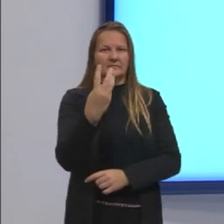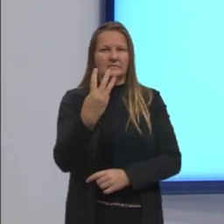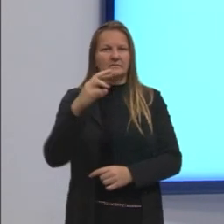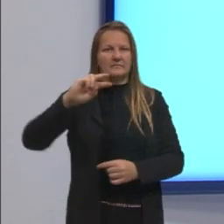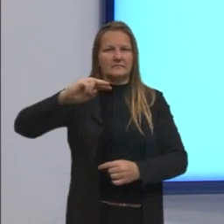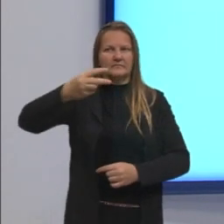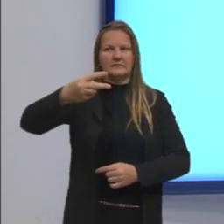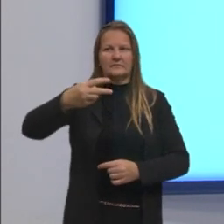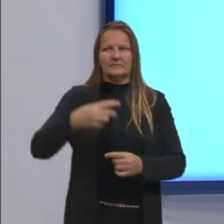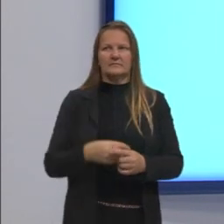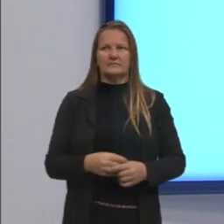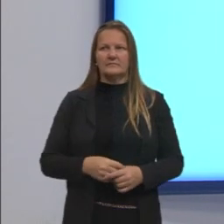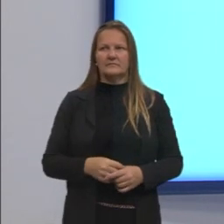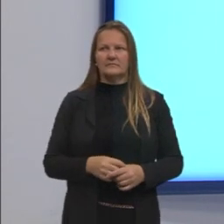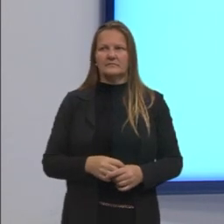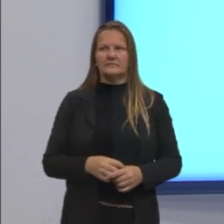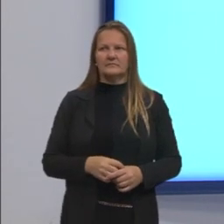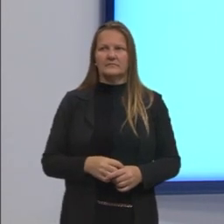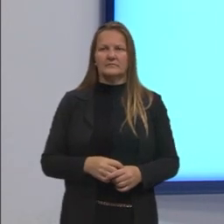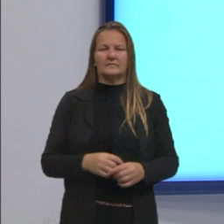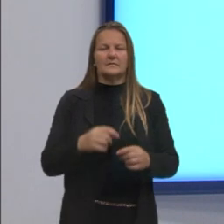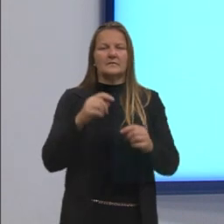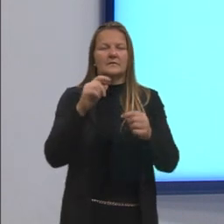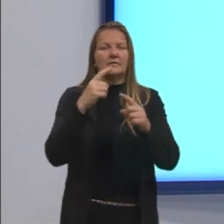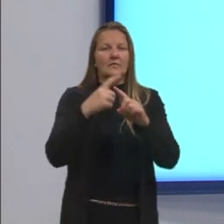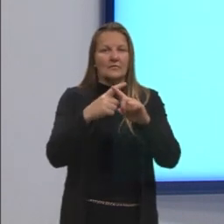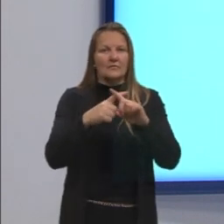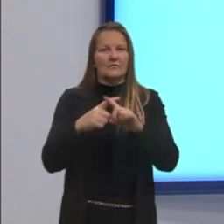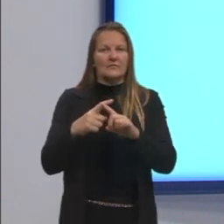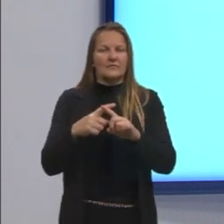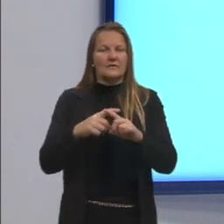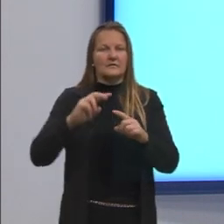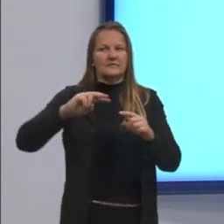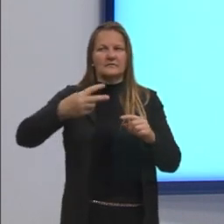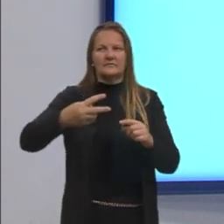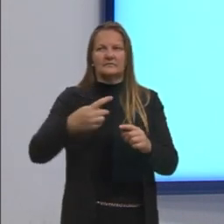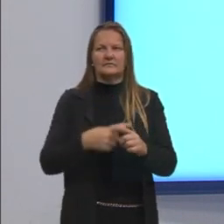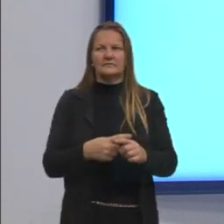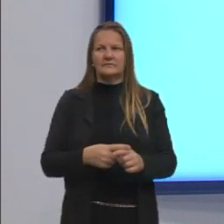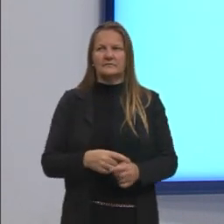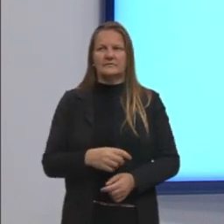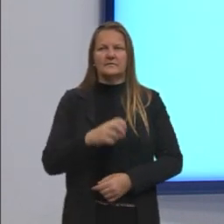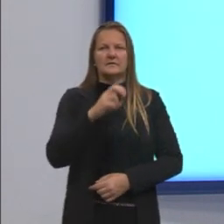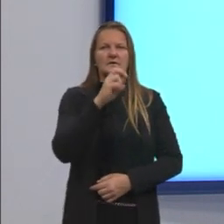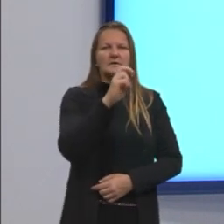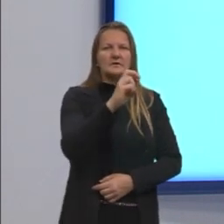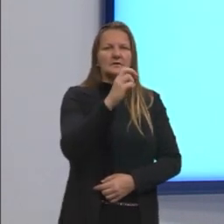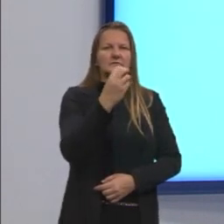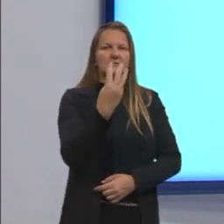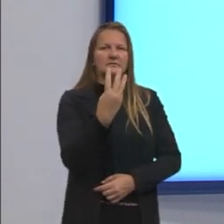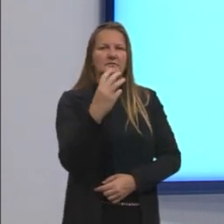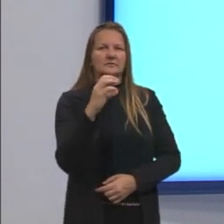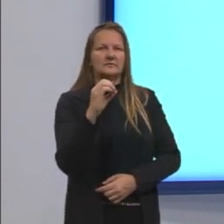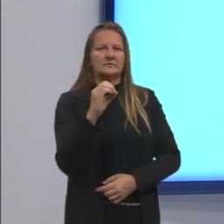quadrado fazendo toda essa multiplicação e a potência resulta em